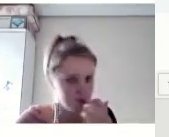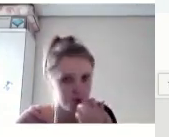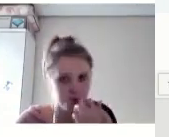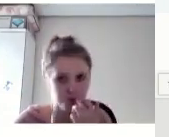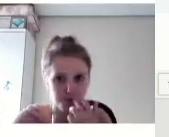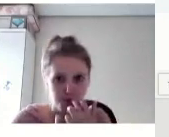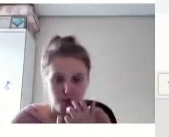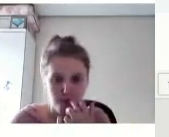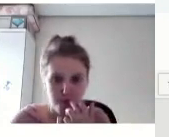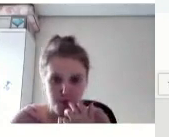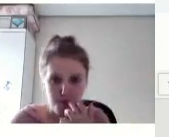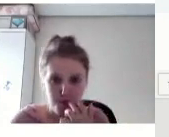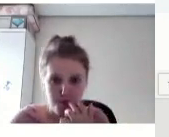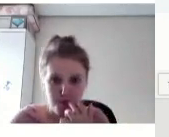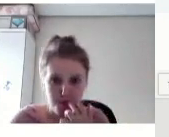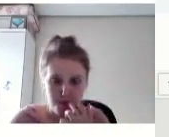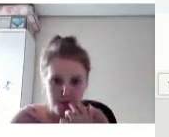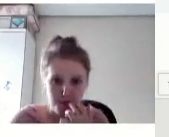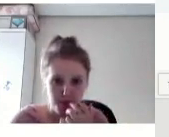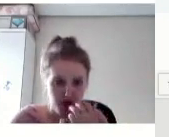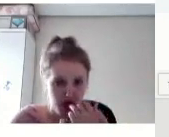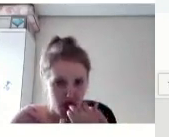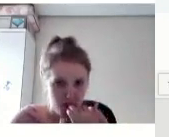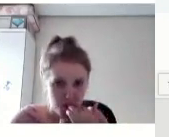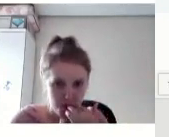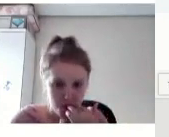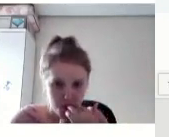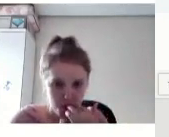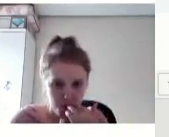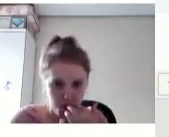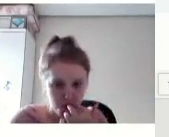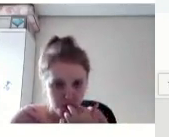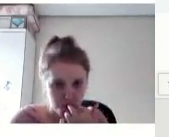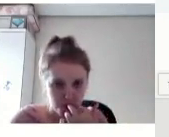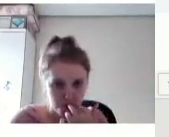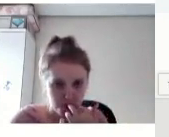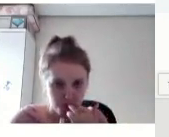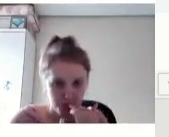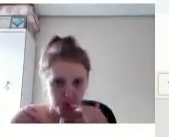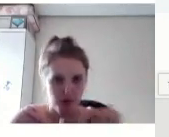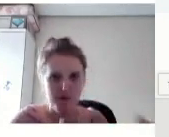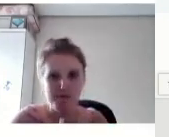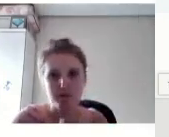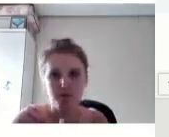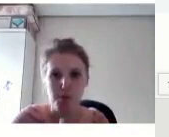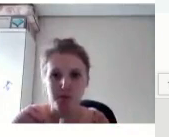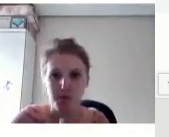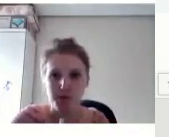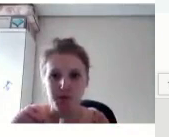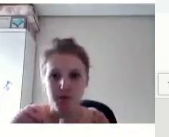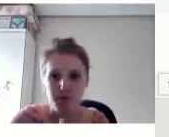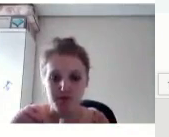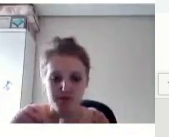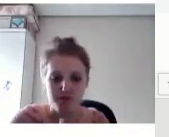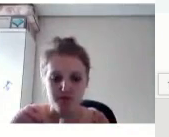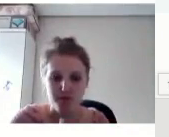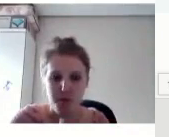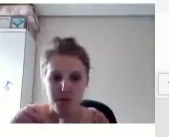dos gradientes de psi estrela e de psi. A gente pode se livrar disso lembrando